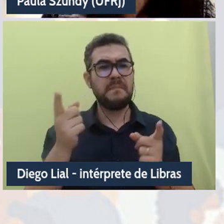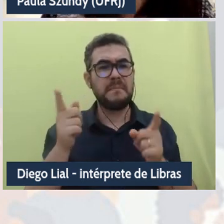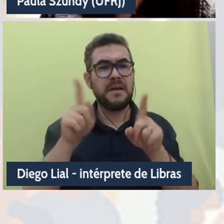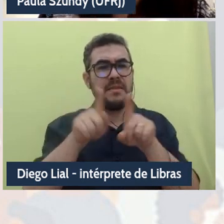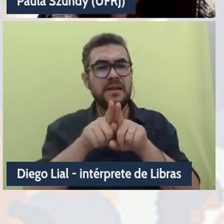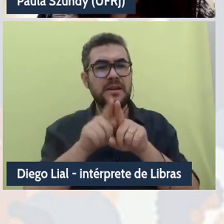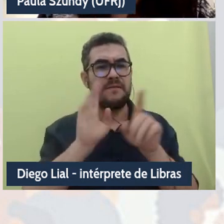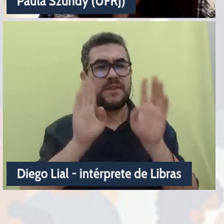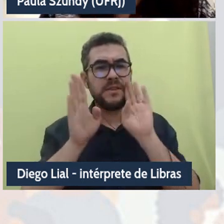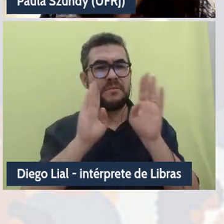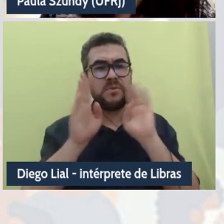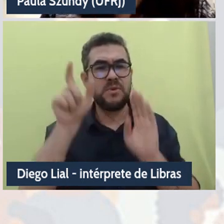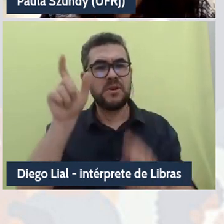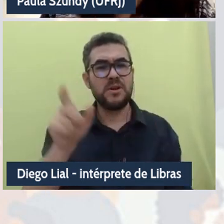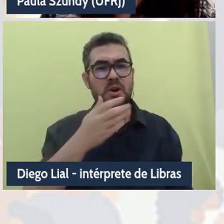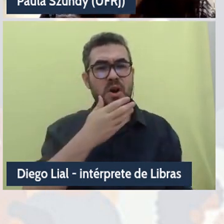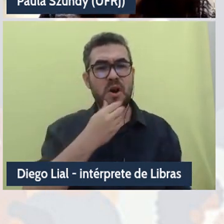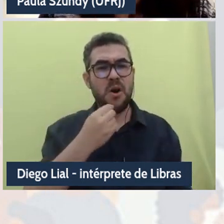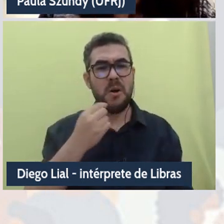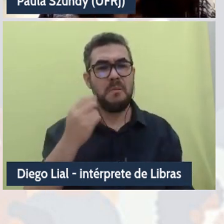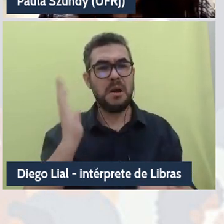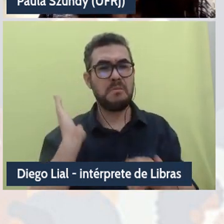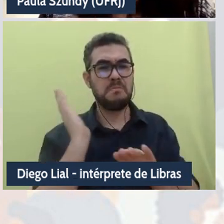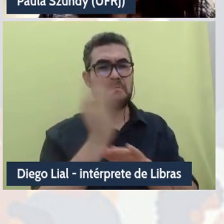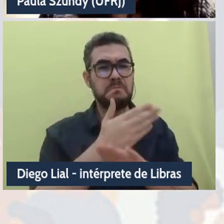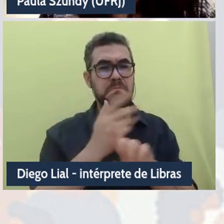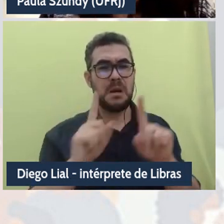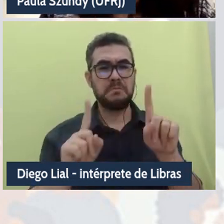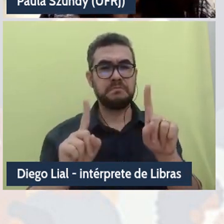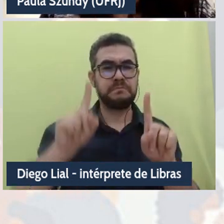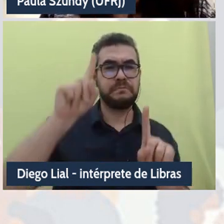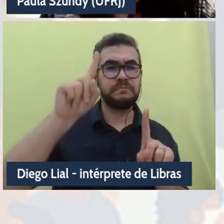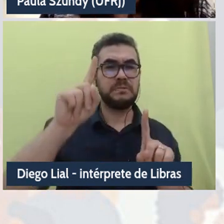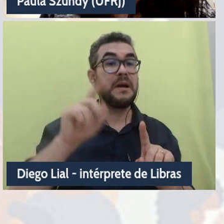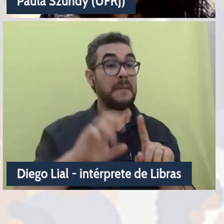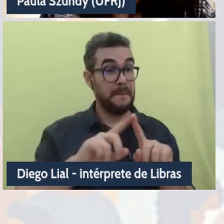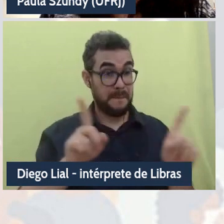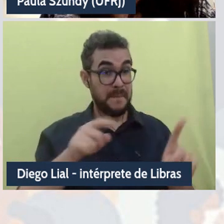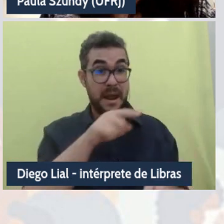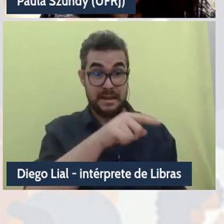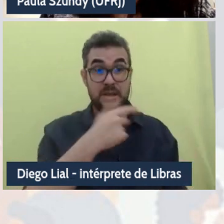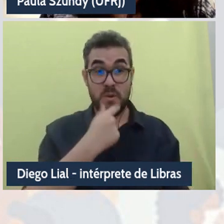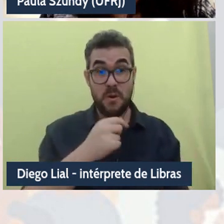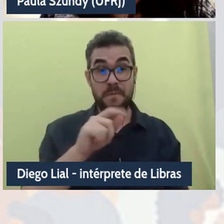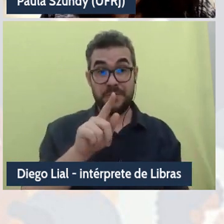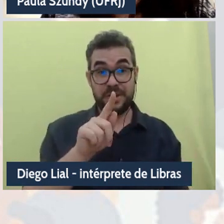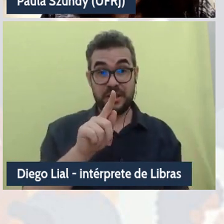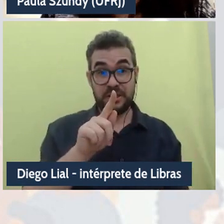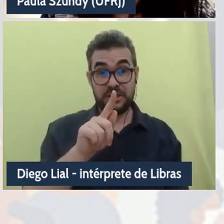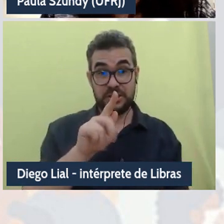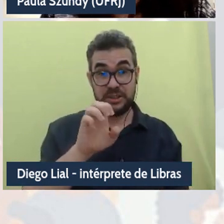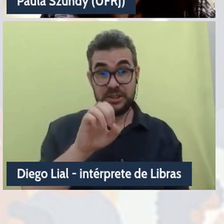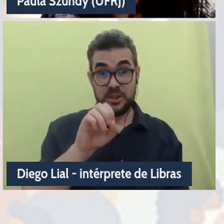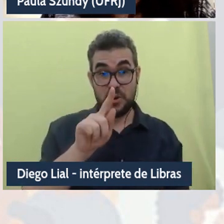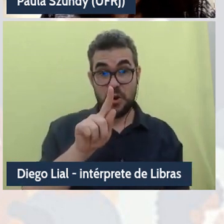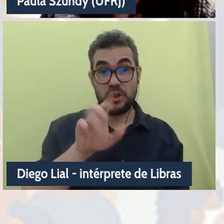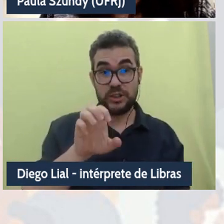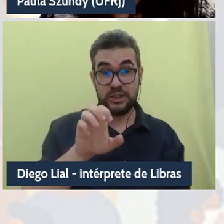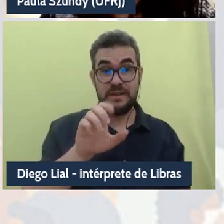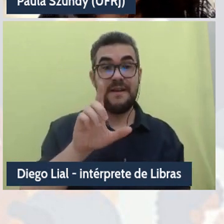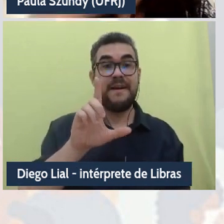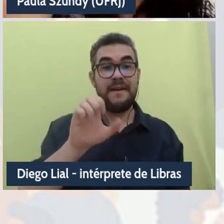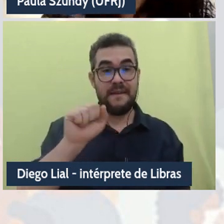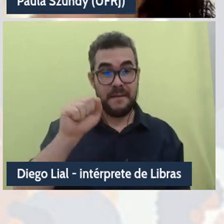1 bilhão, alguma coisa assim, mas o George Lehman, né, ele é riquíssimo, né, e dono de empresas como